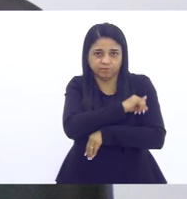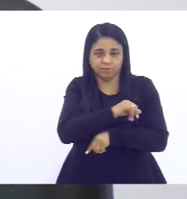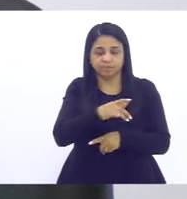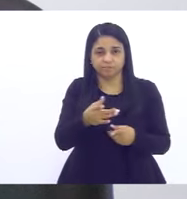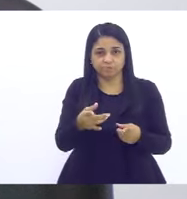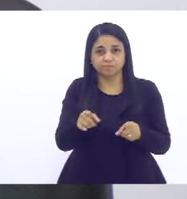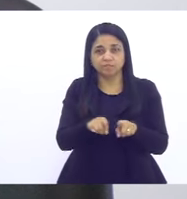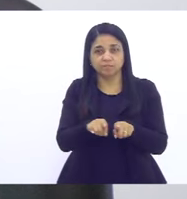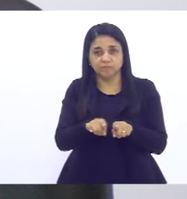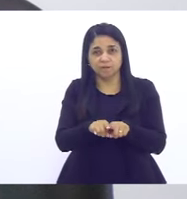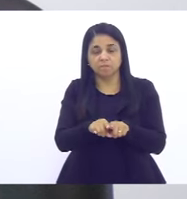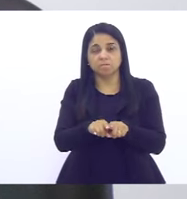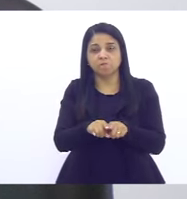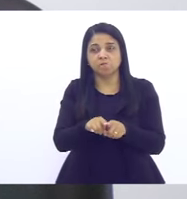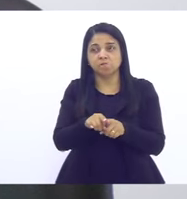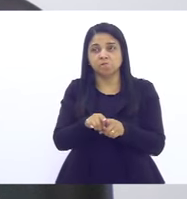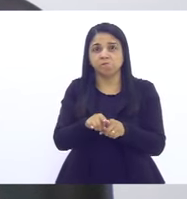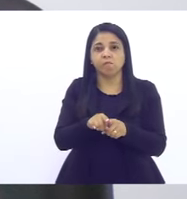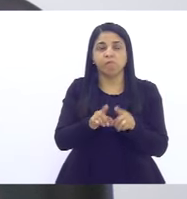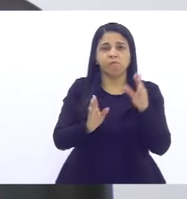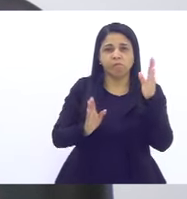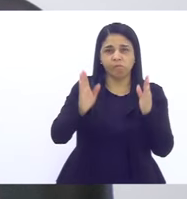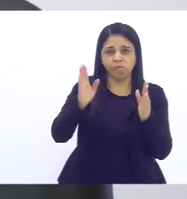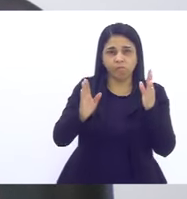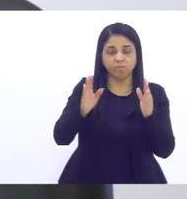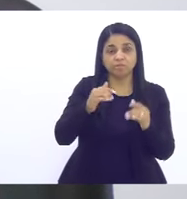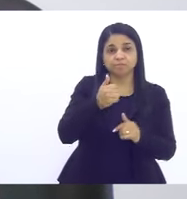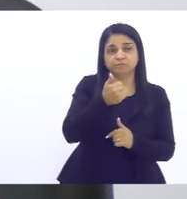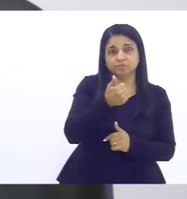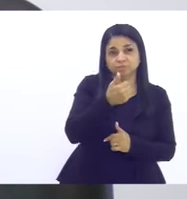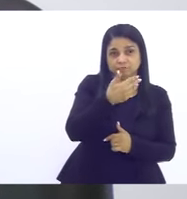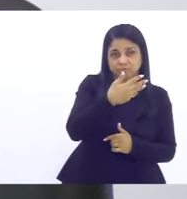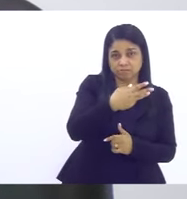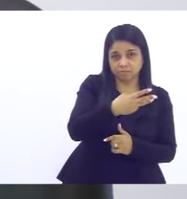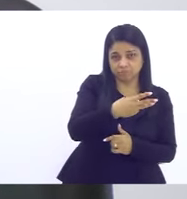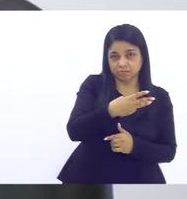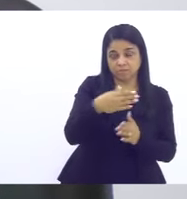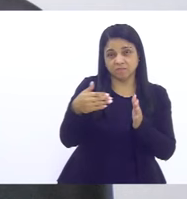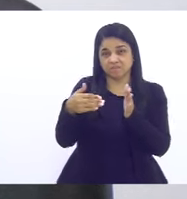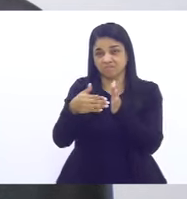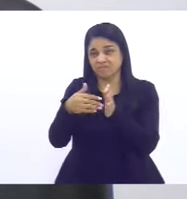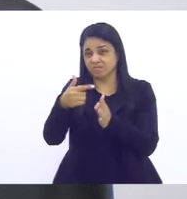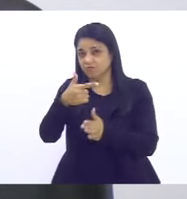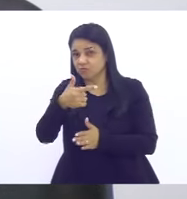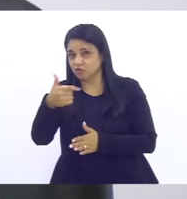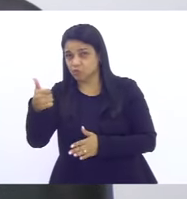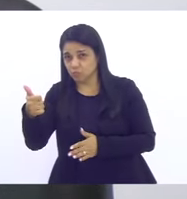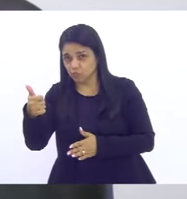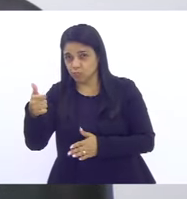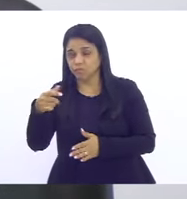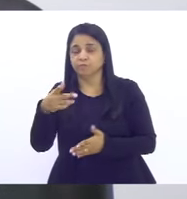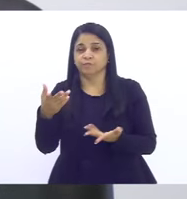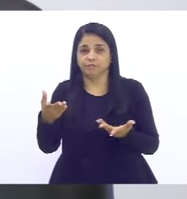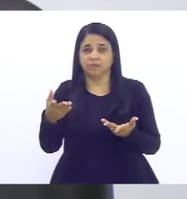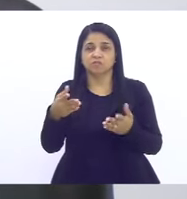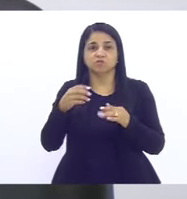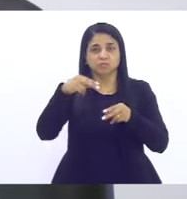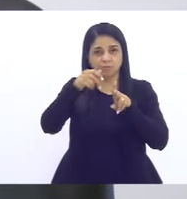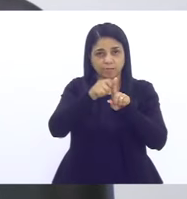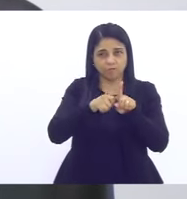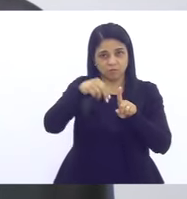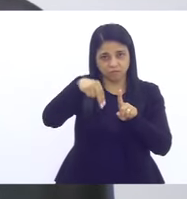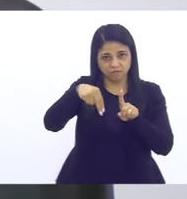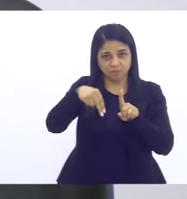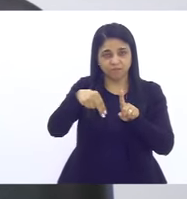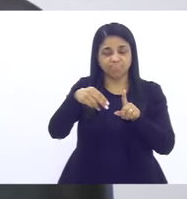que culminou entre 13 e 21 de novembro. A população foi extremamente impactada por essa falta de